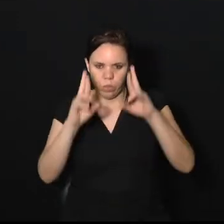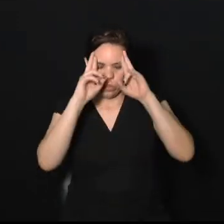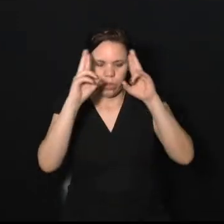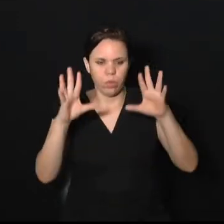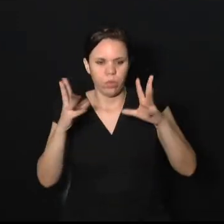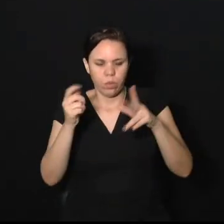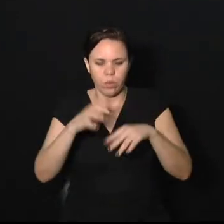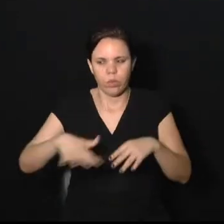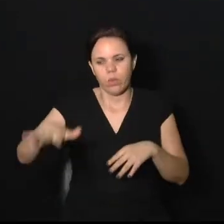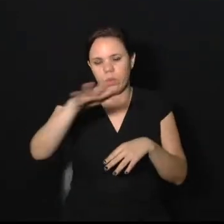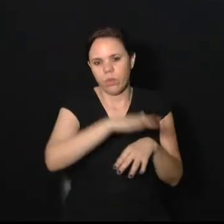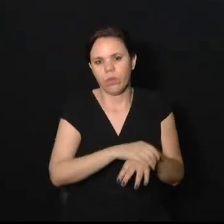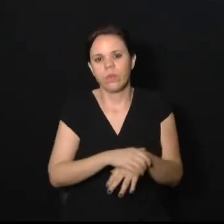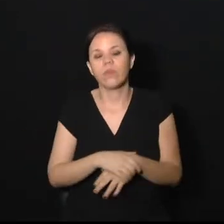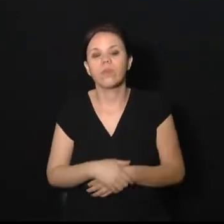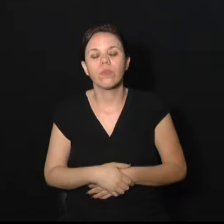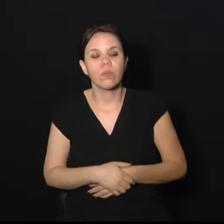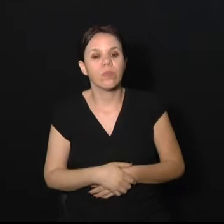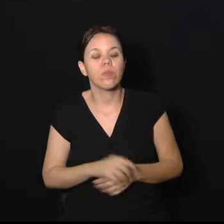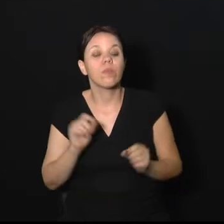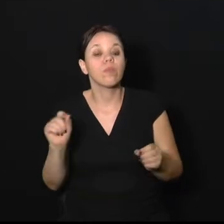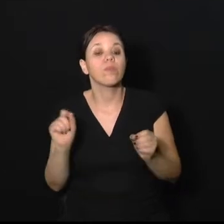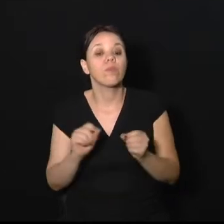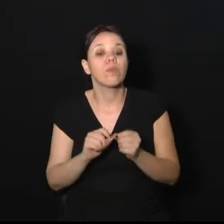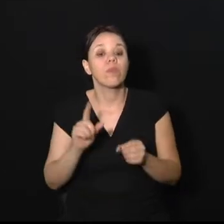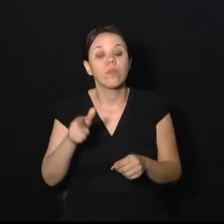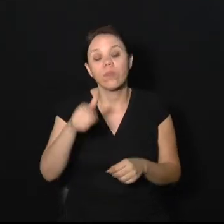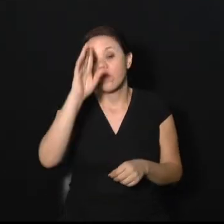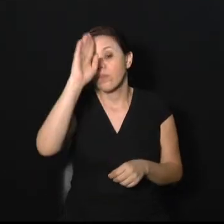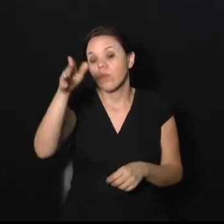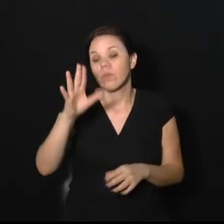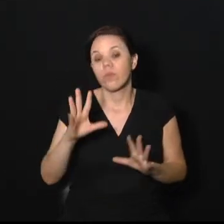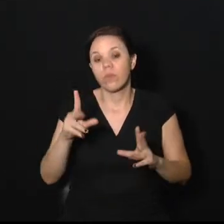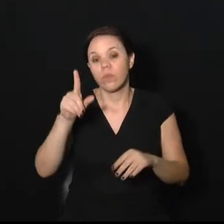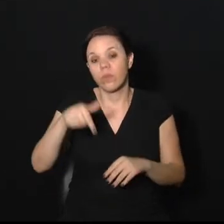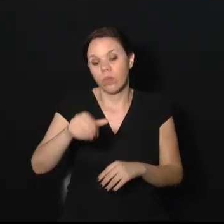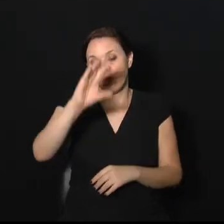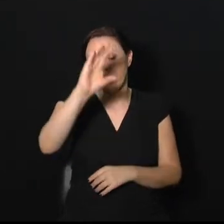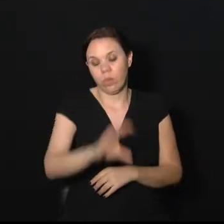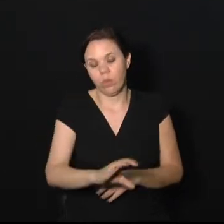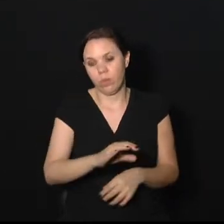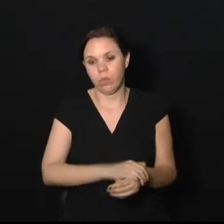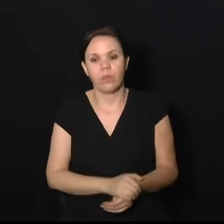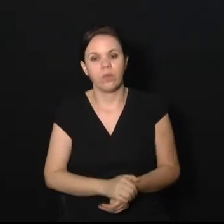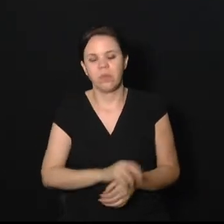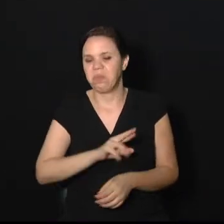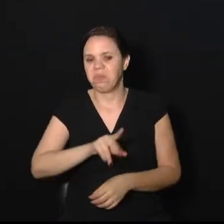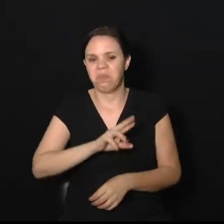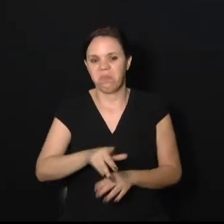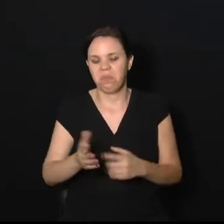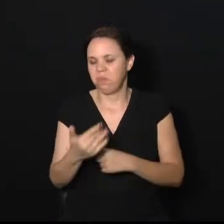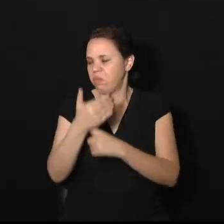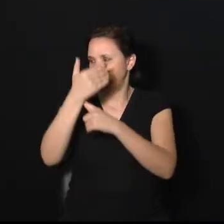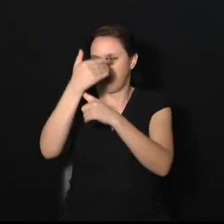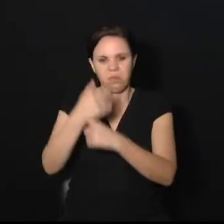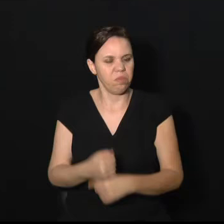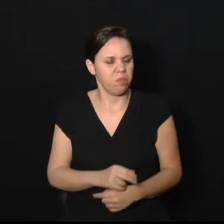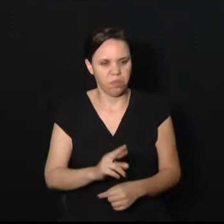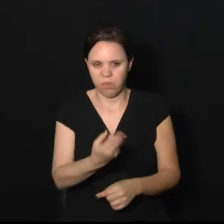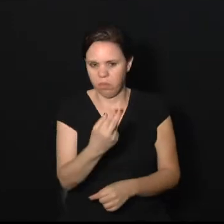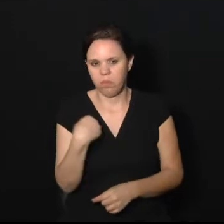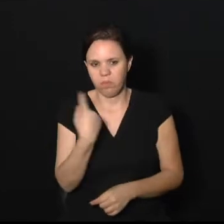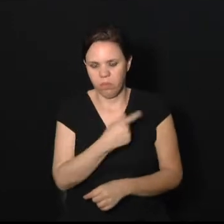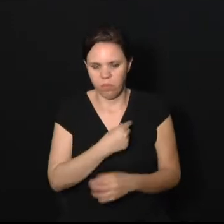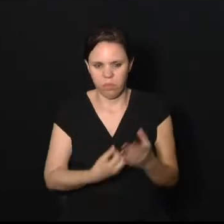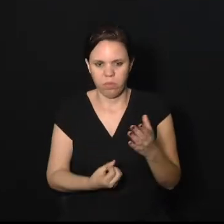todas as áreas, mas quem que é o centro de tudo isso é o cidadão. Né, não é a tecnologia, é o cidadão e o resultado que a gente vai